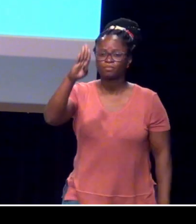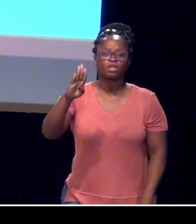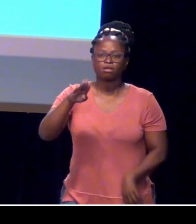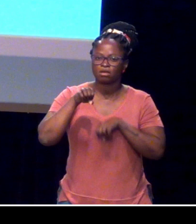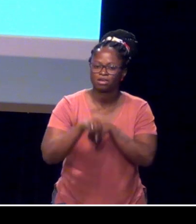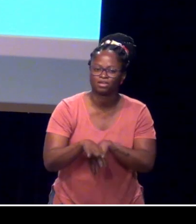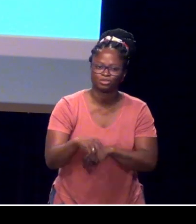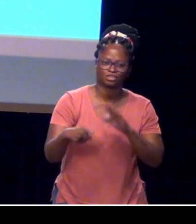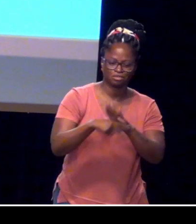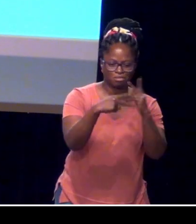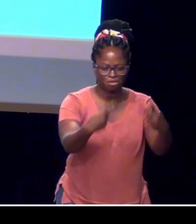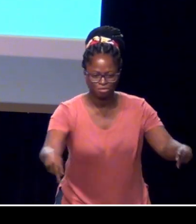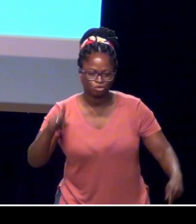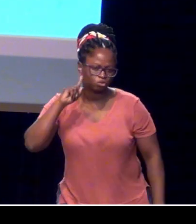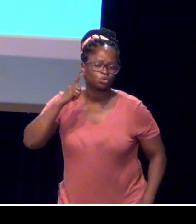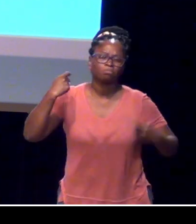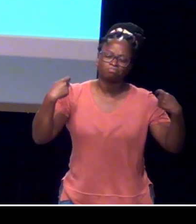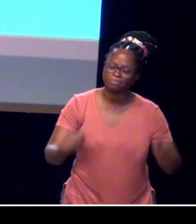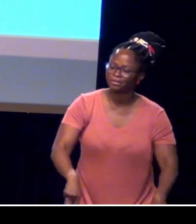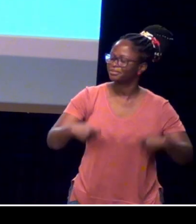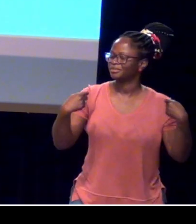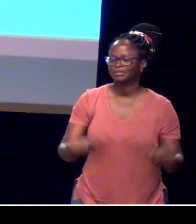para a educação de surdos deve ser uma